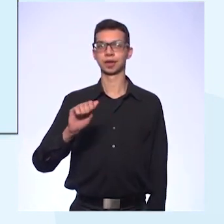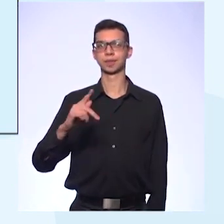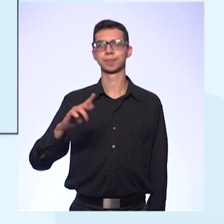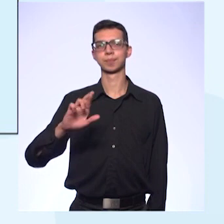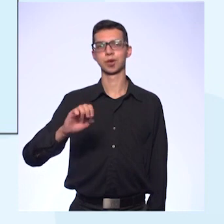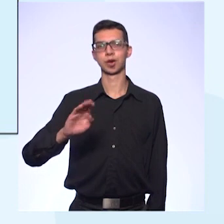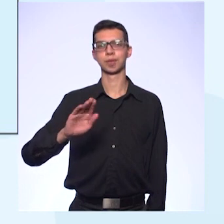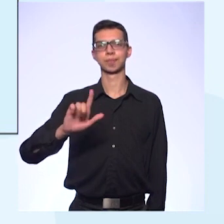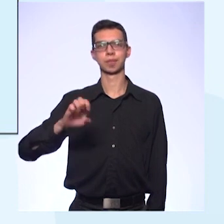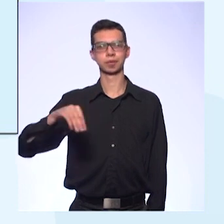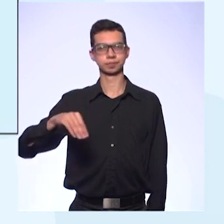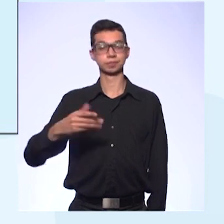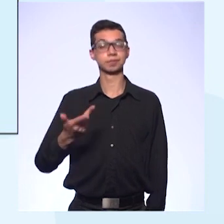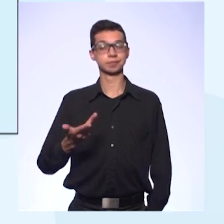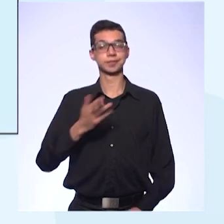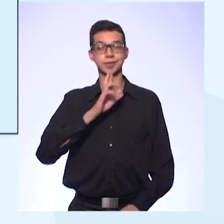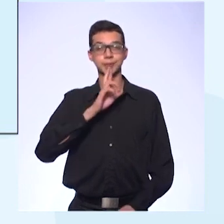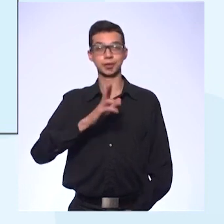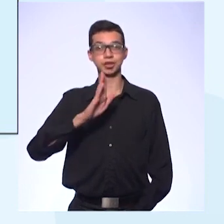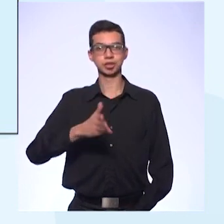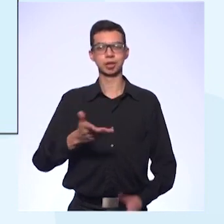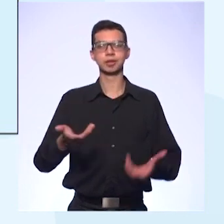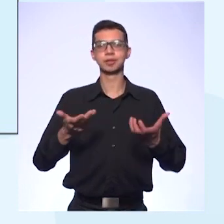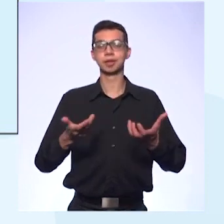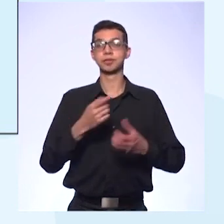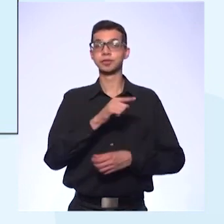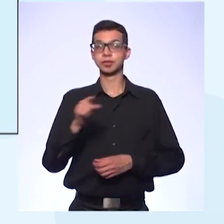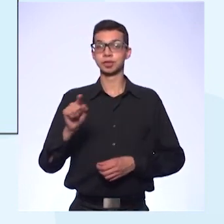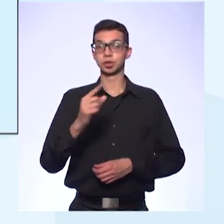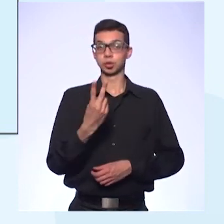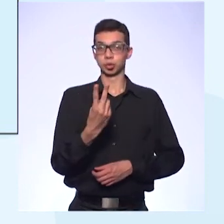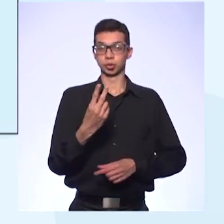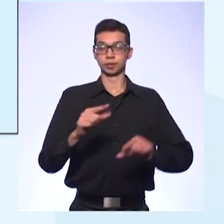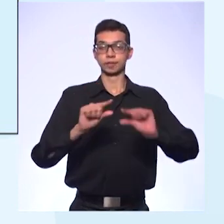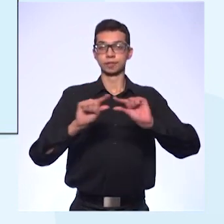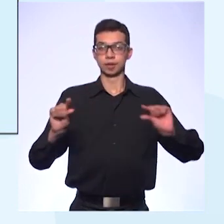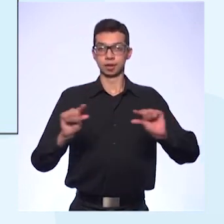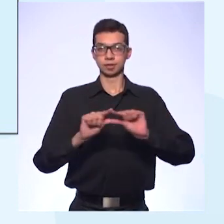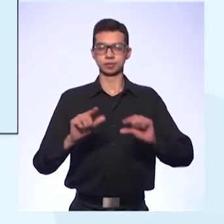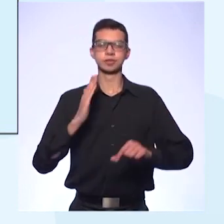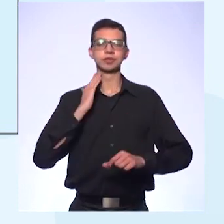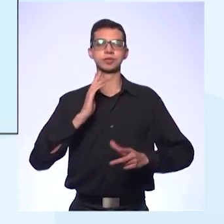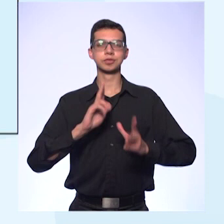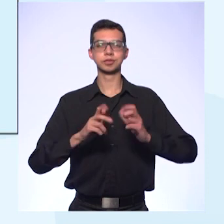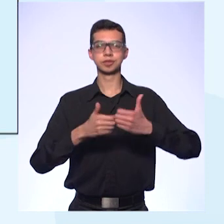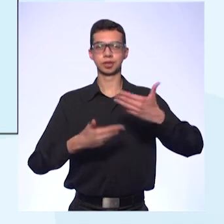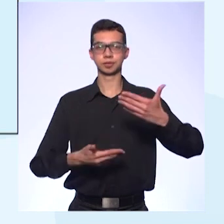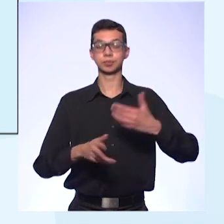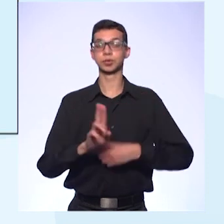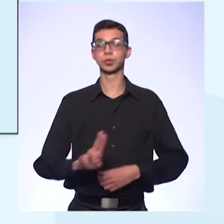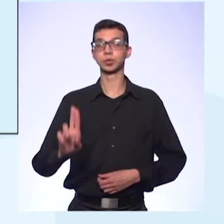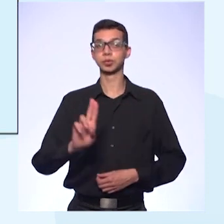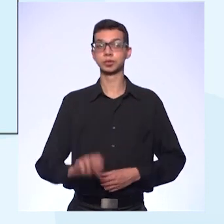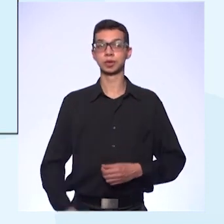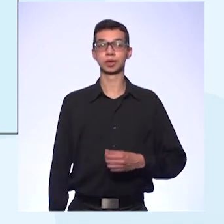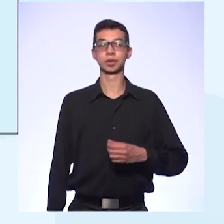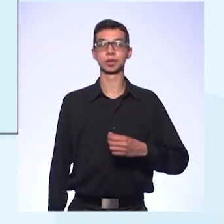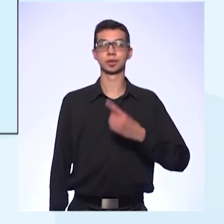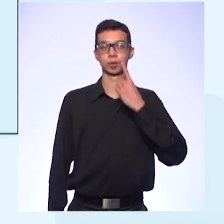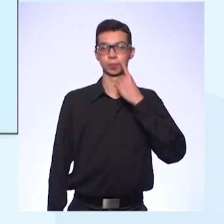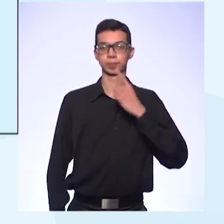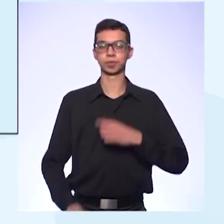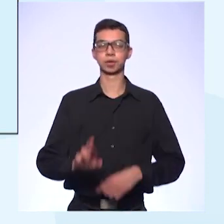vocês escrevam 2 frases no chat, usando essas 2 estruturas que estão ali em cima. We